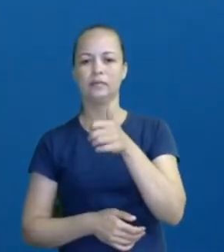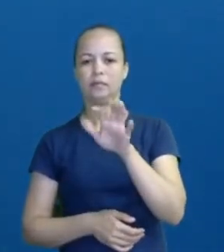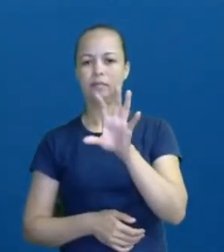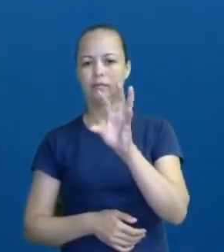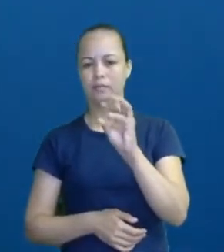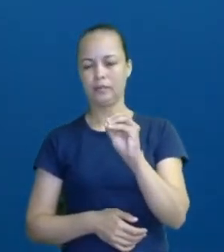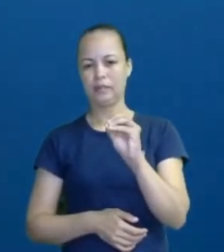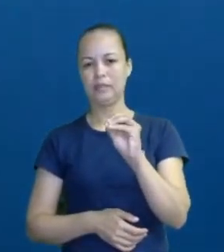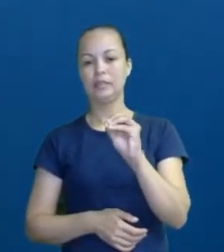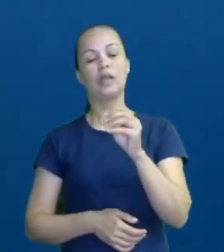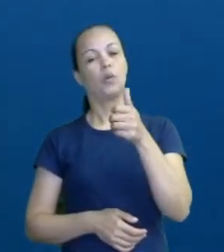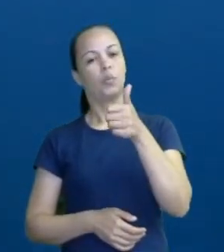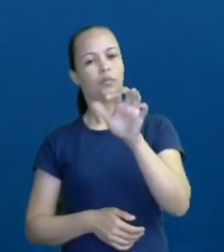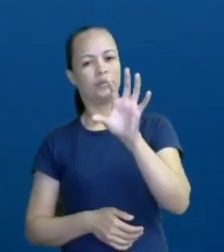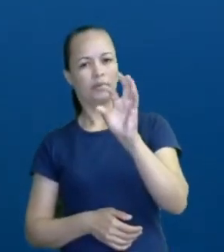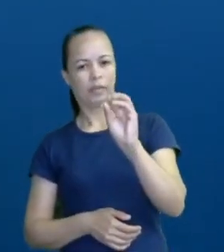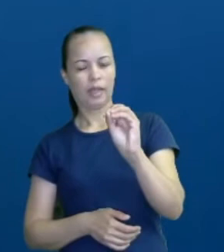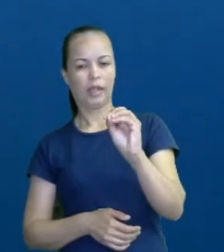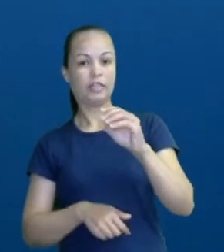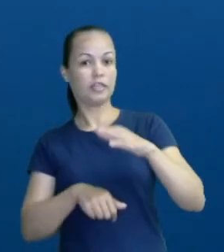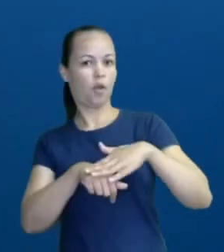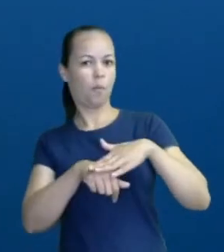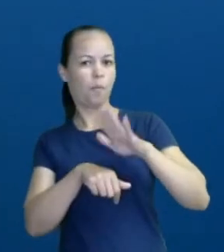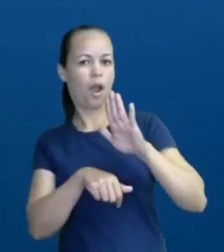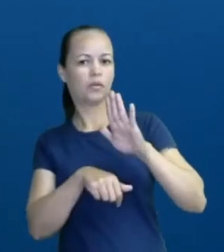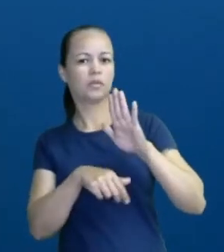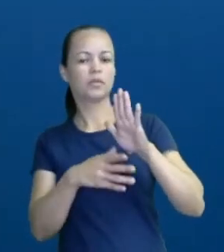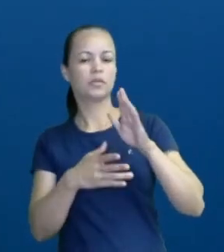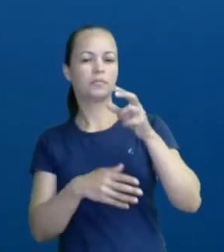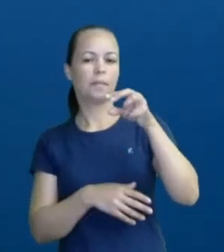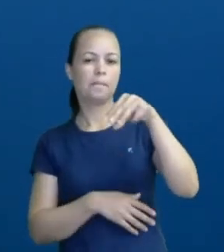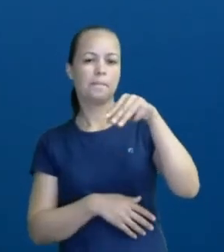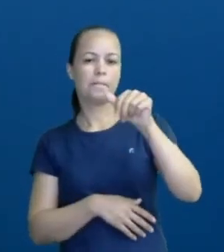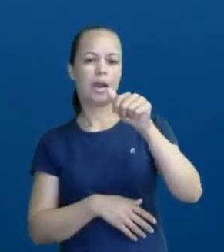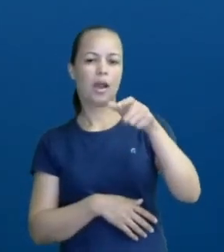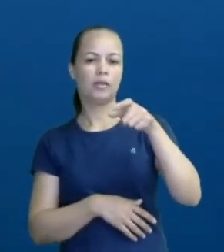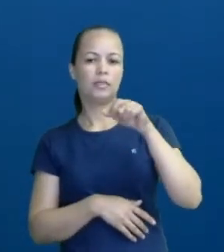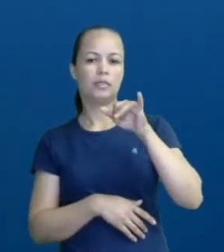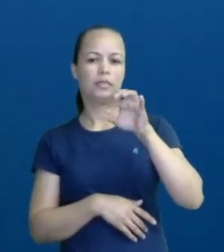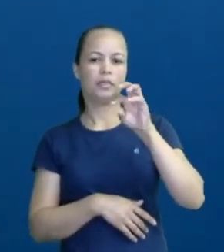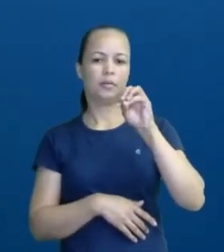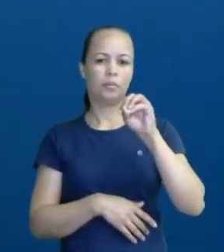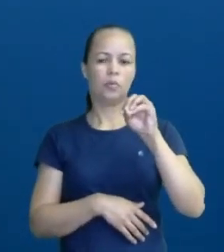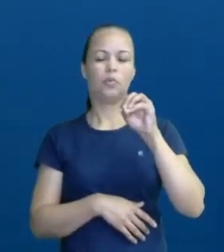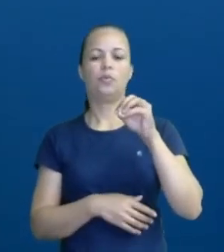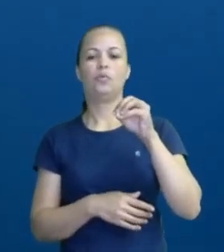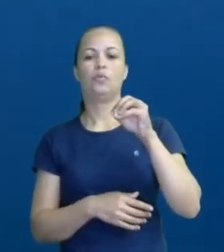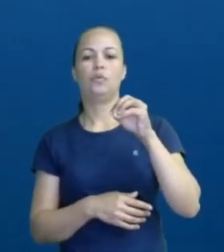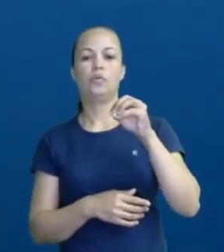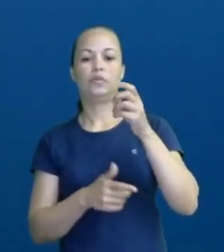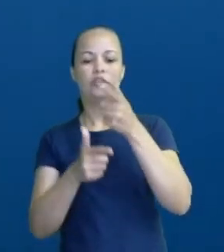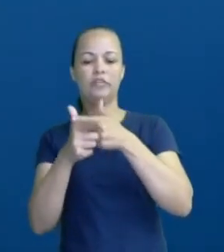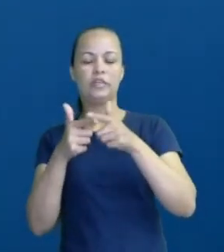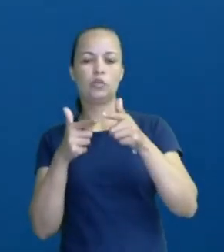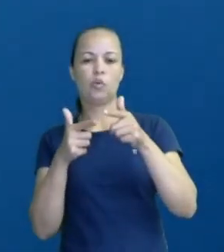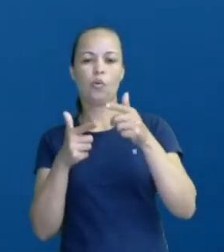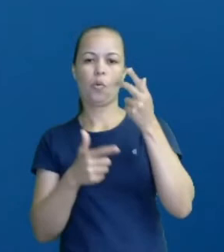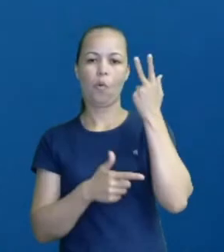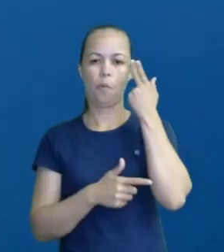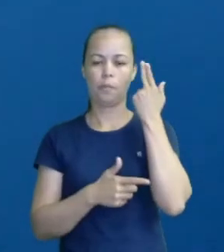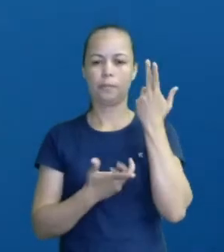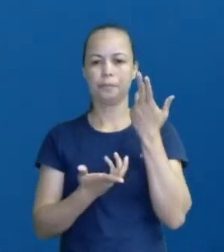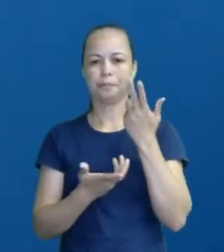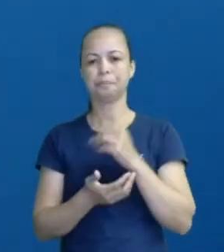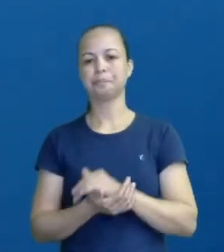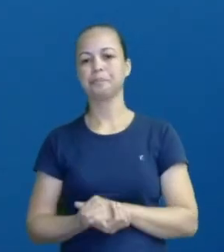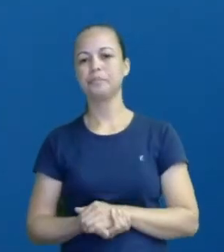10. Então, 10 é o máximo divisor comum, é o MDC. Vamos olhar agora